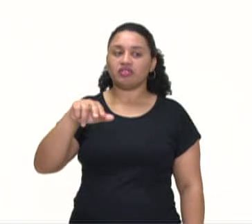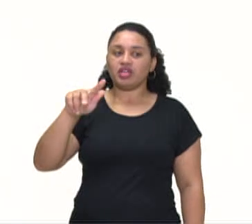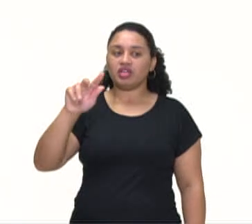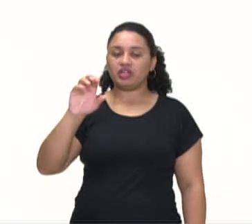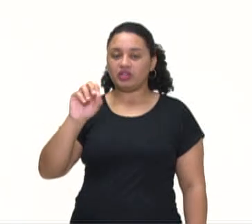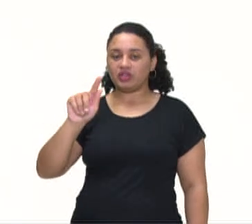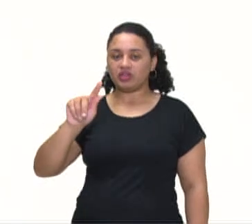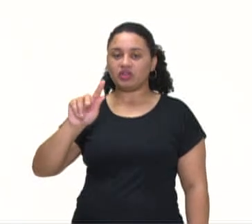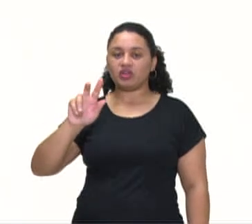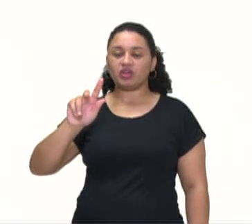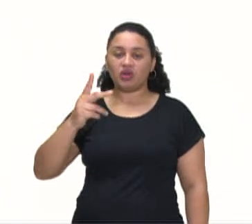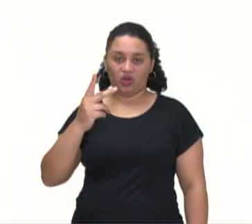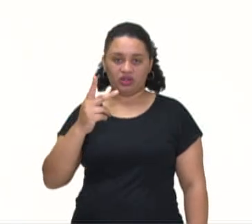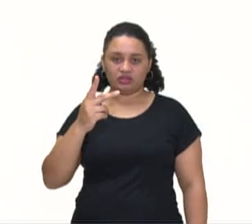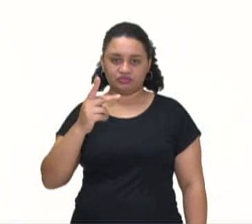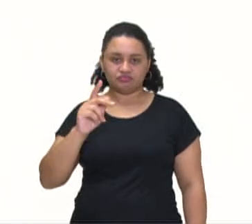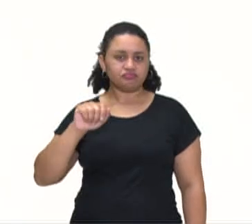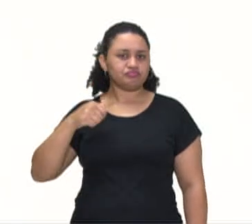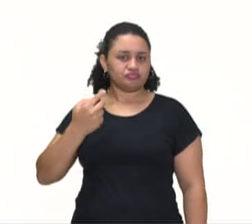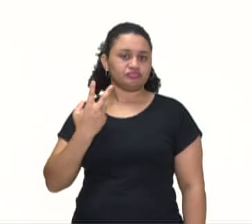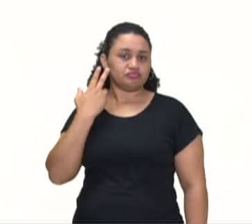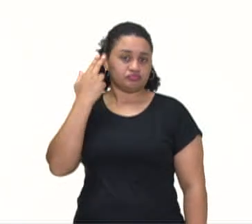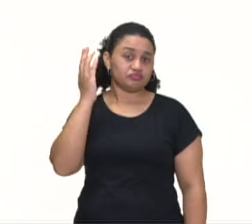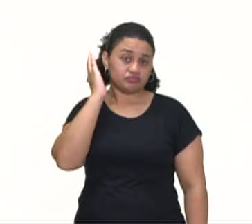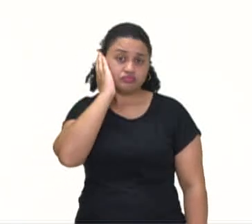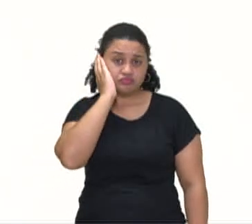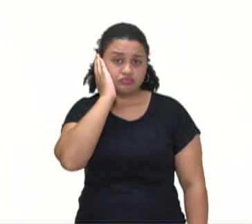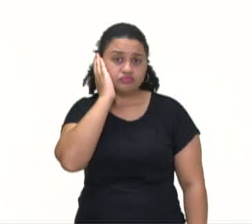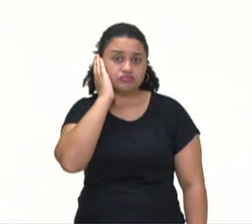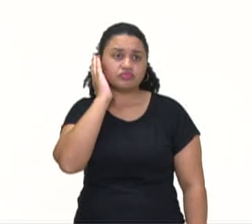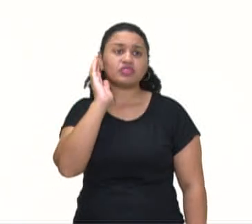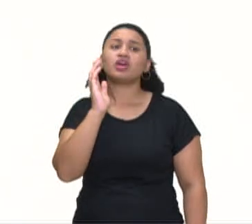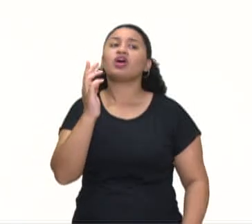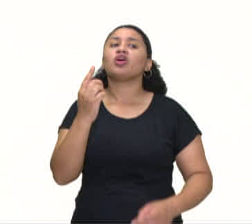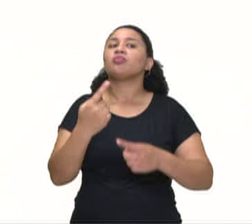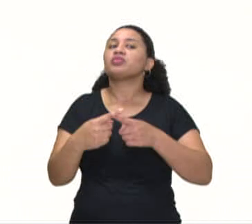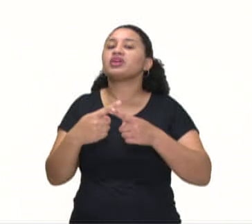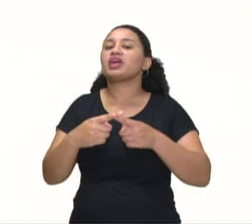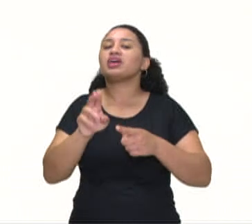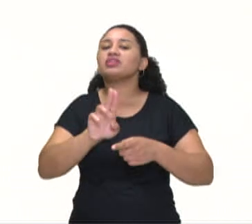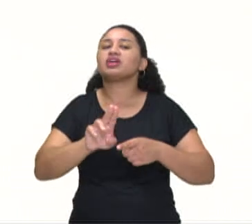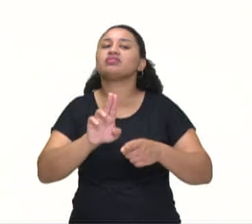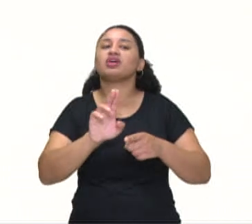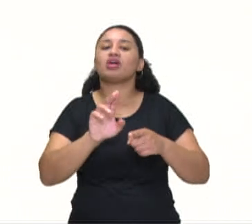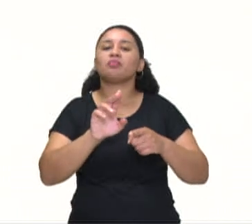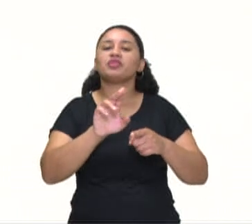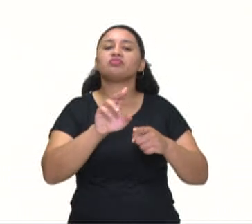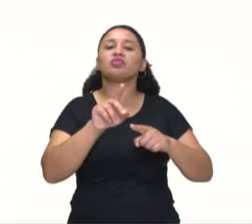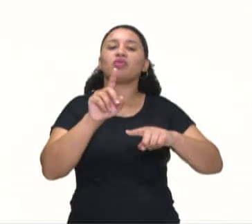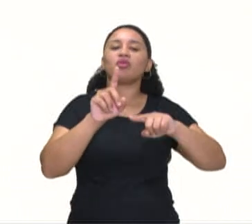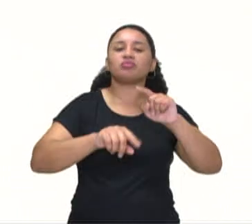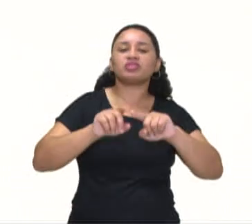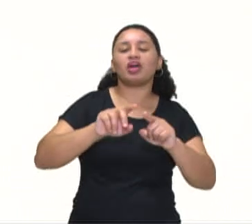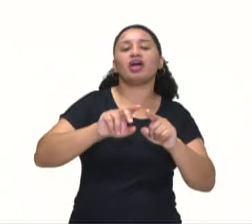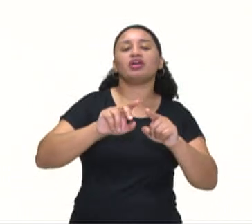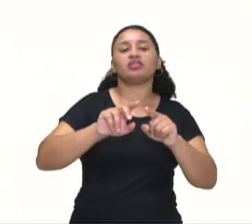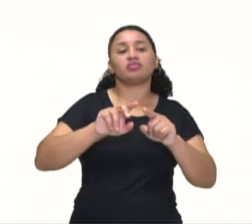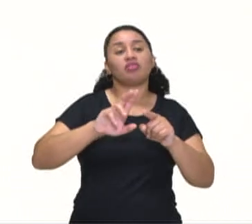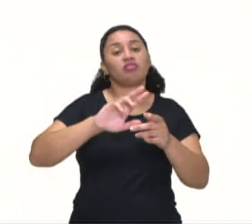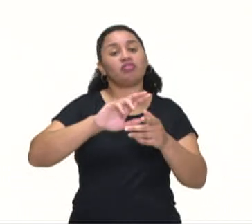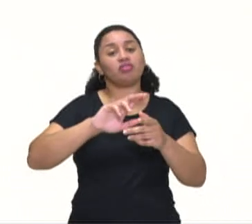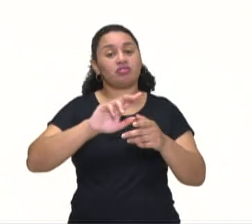reproduzindo um mesmo elemento ou objeto mais de uma vez, porém com cores